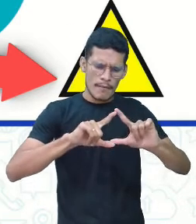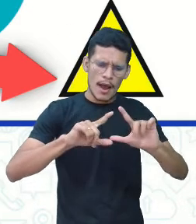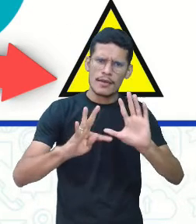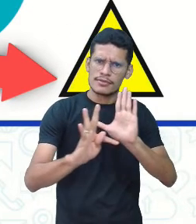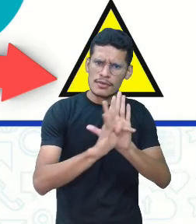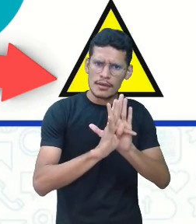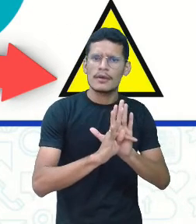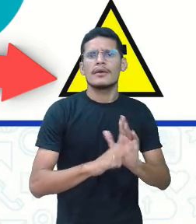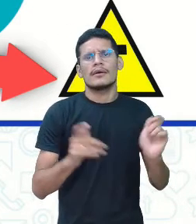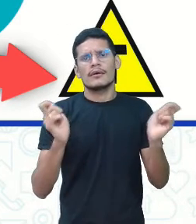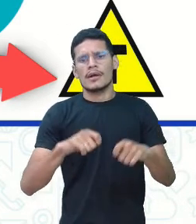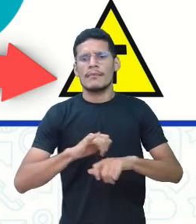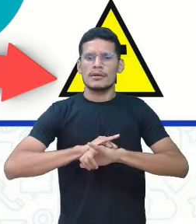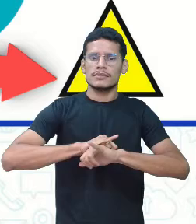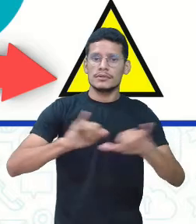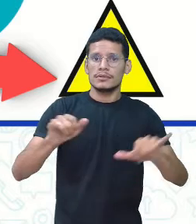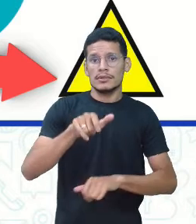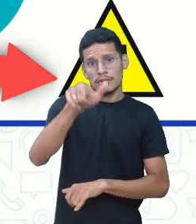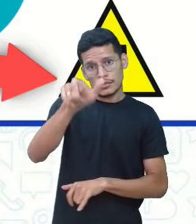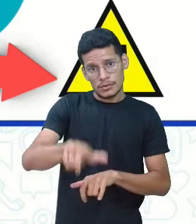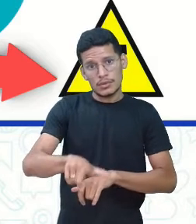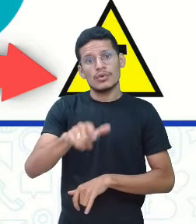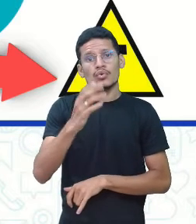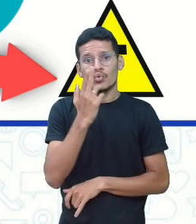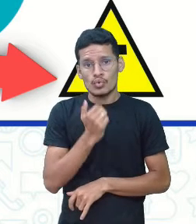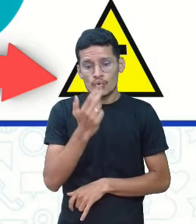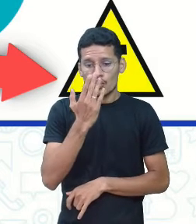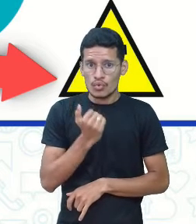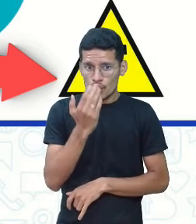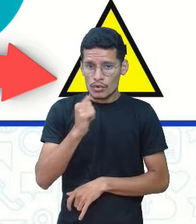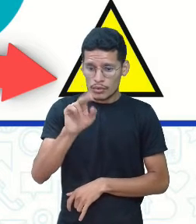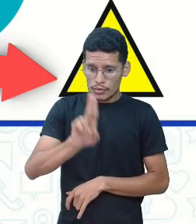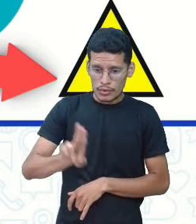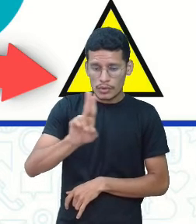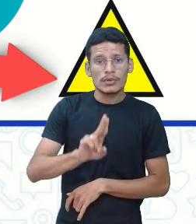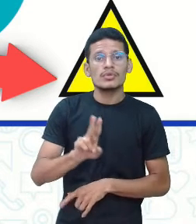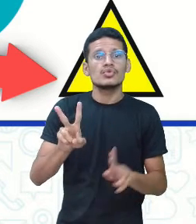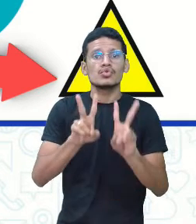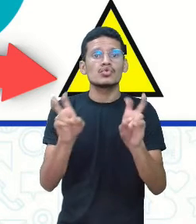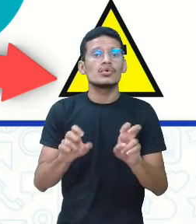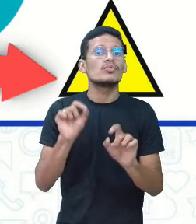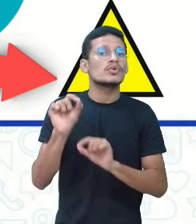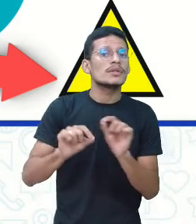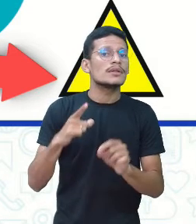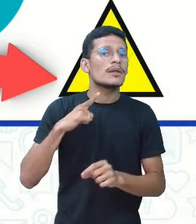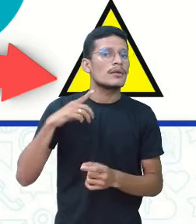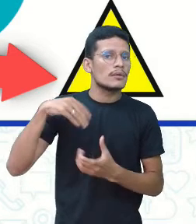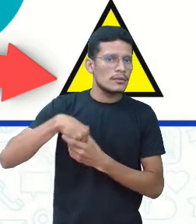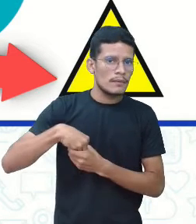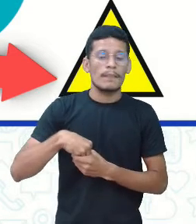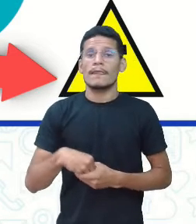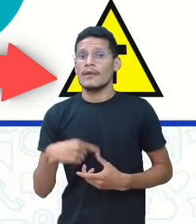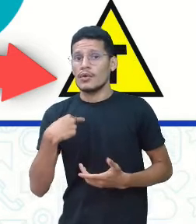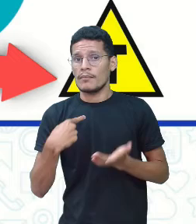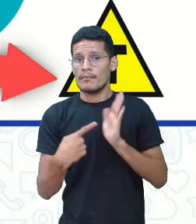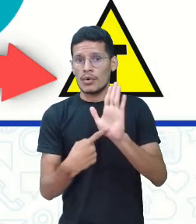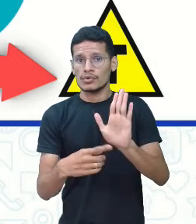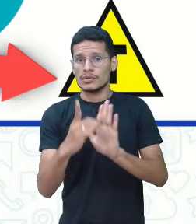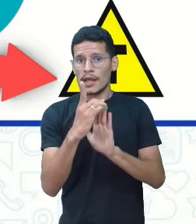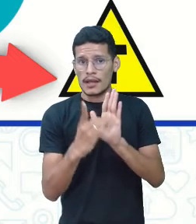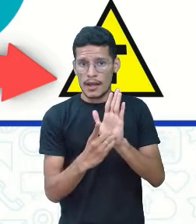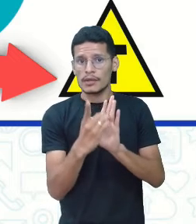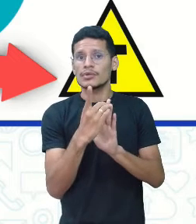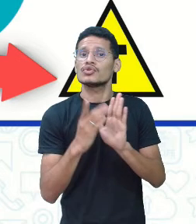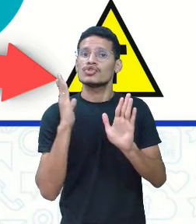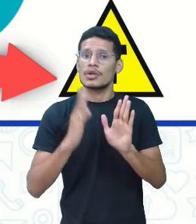os consumidores sobre o que ele está consumindo. E aqui eu trago para vocês um decreto